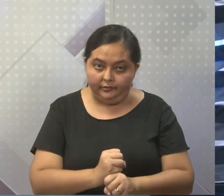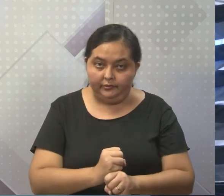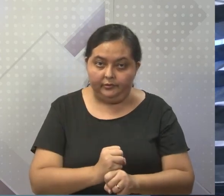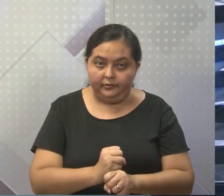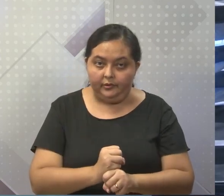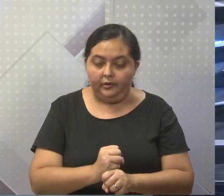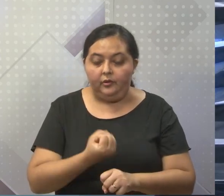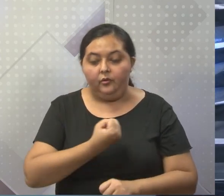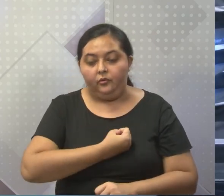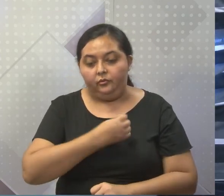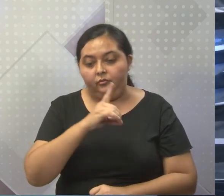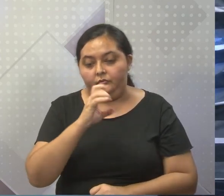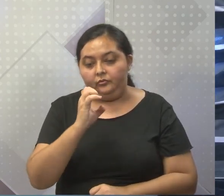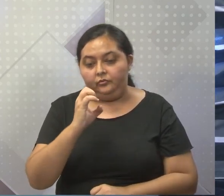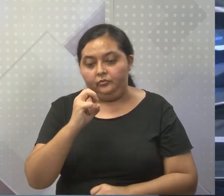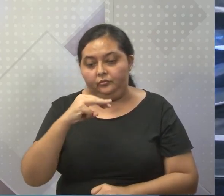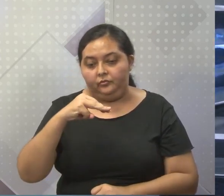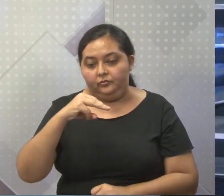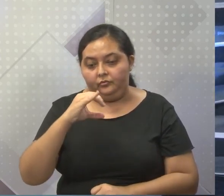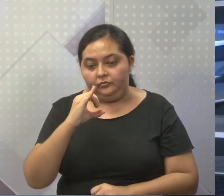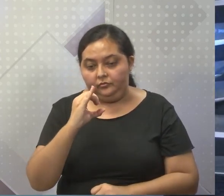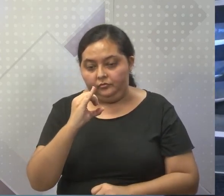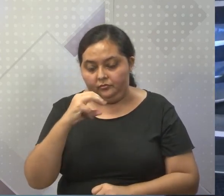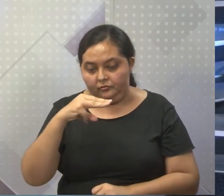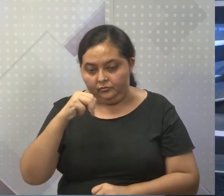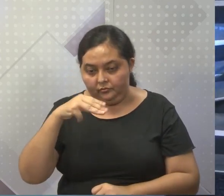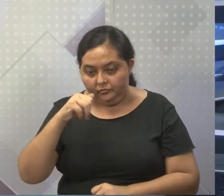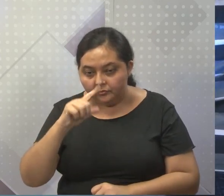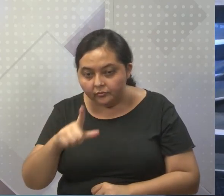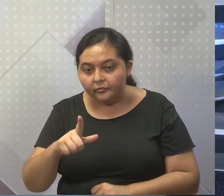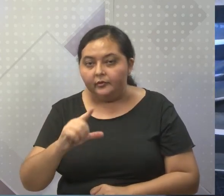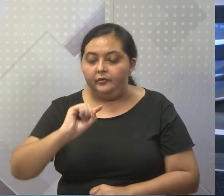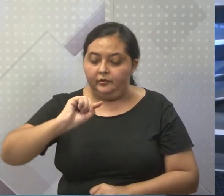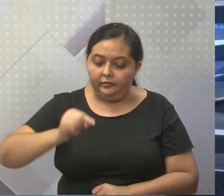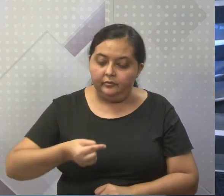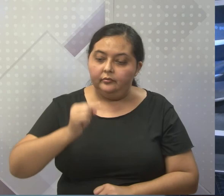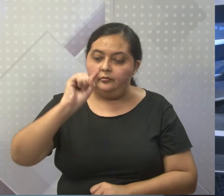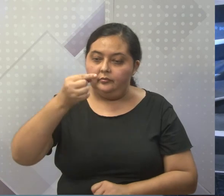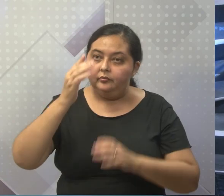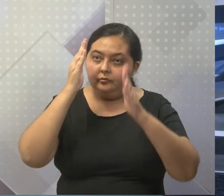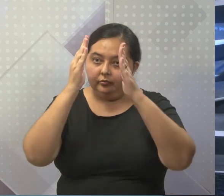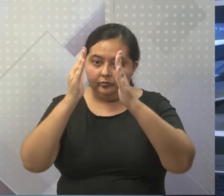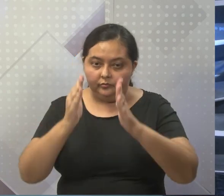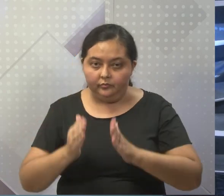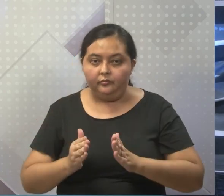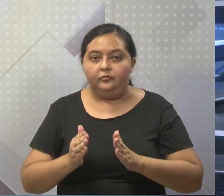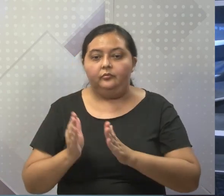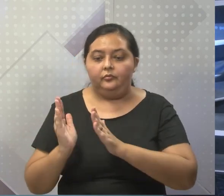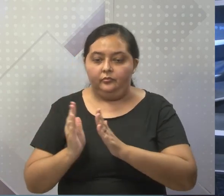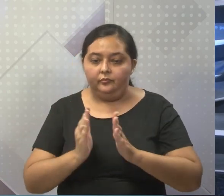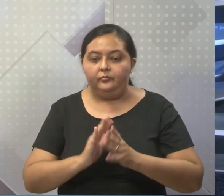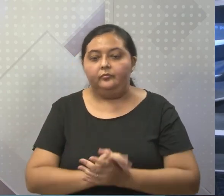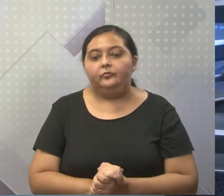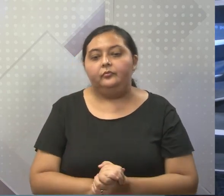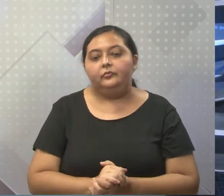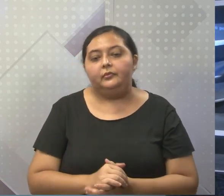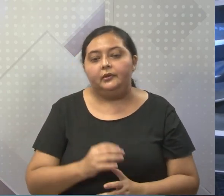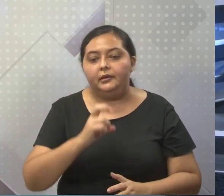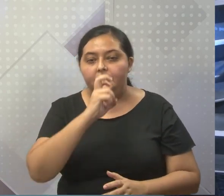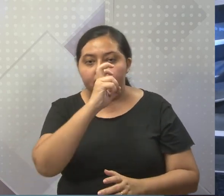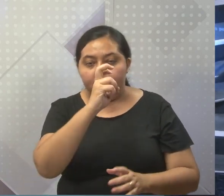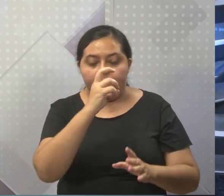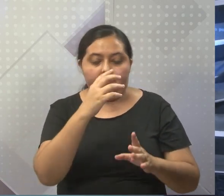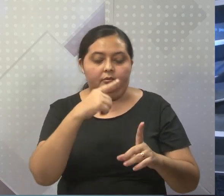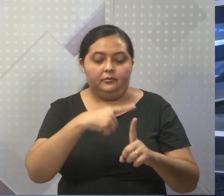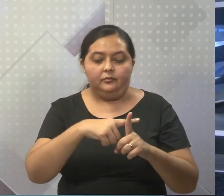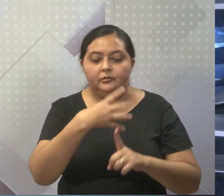decimais, a gente vai colocar vírgula abaixo de vírgula. 0 mais 2 é 2. 5 mais 4 é 9.